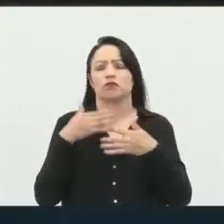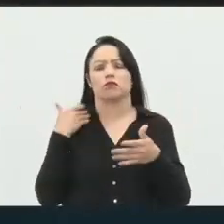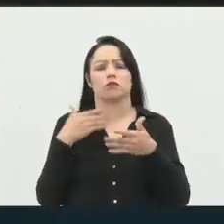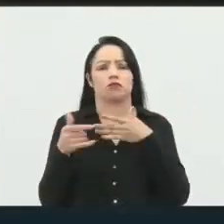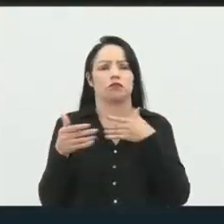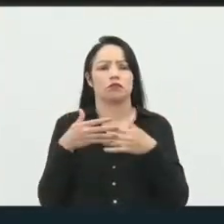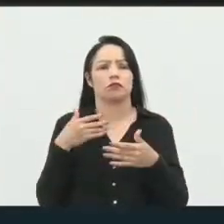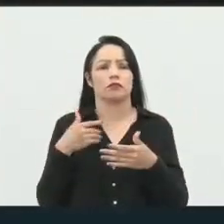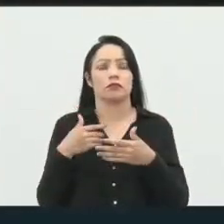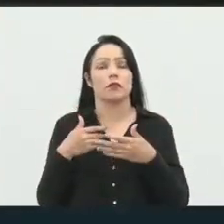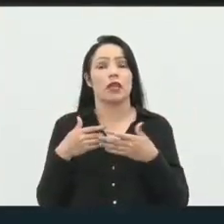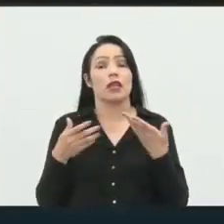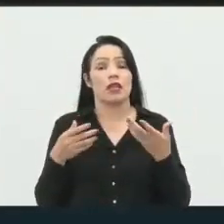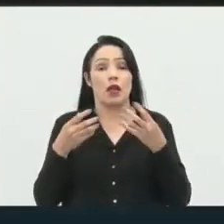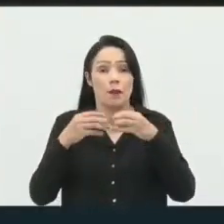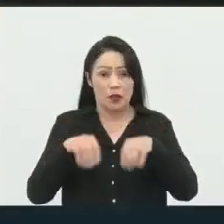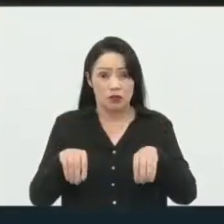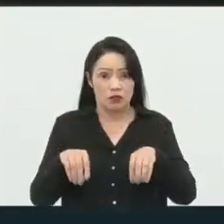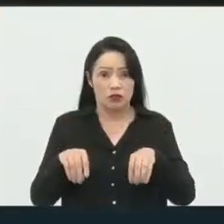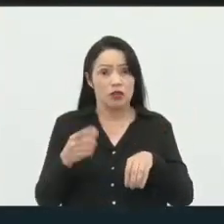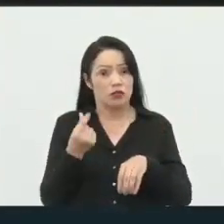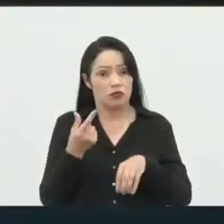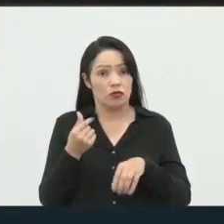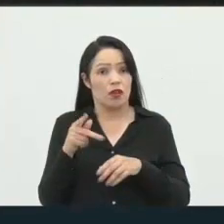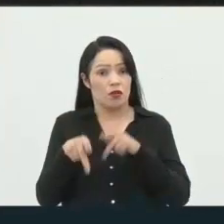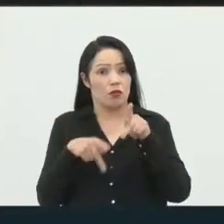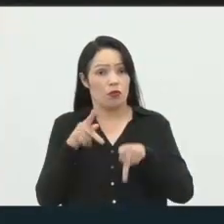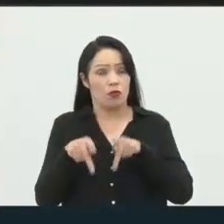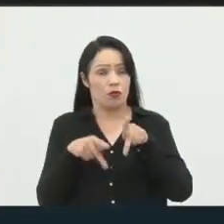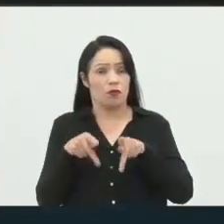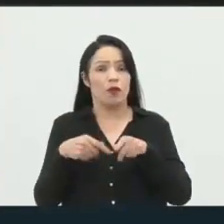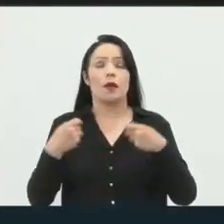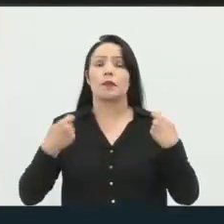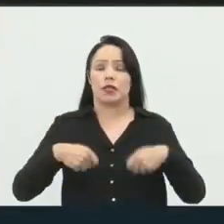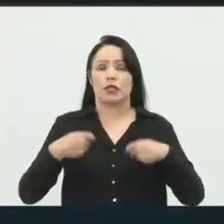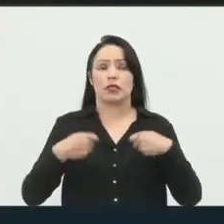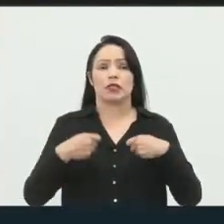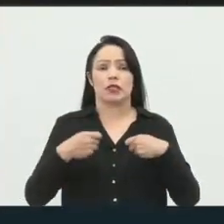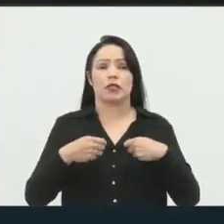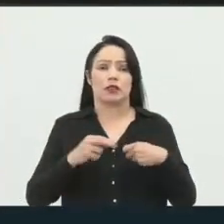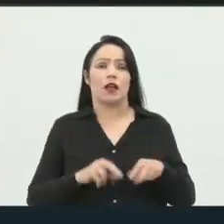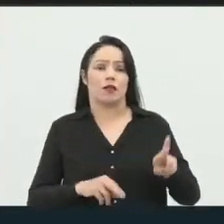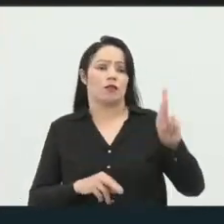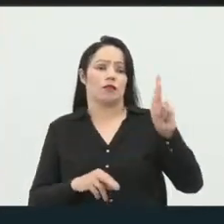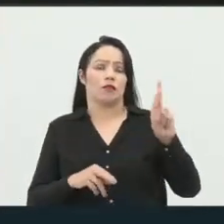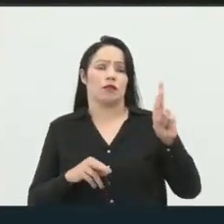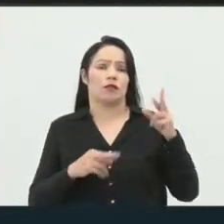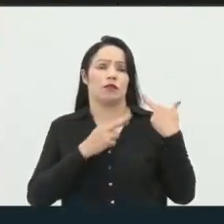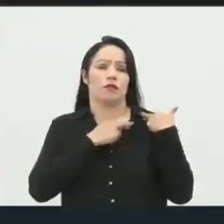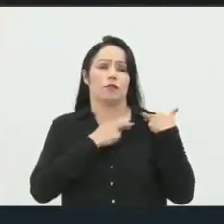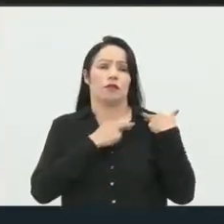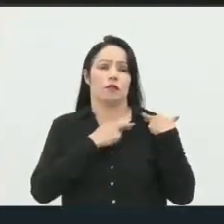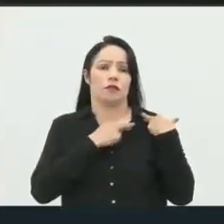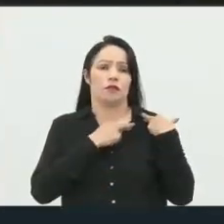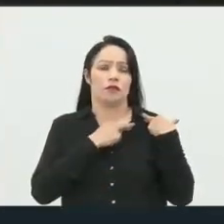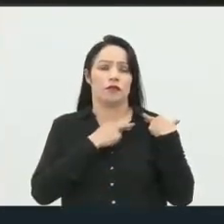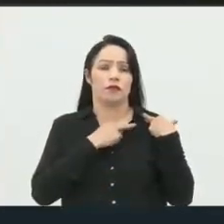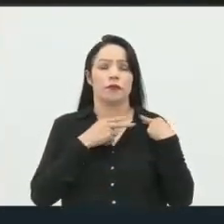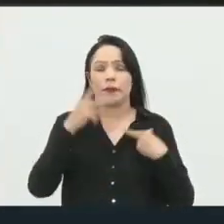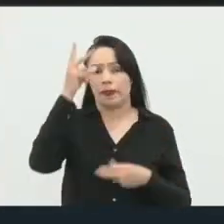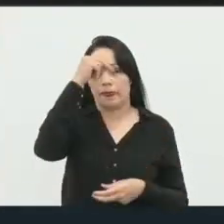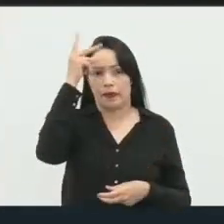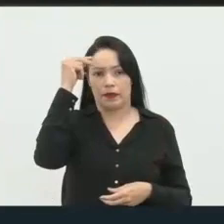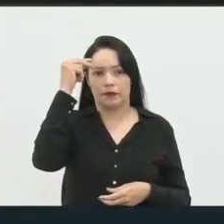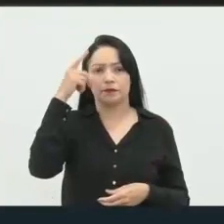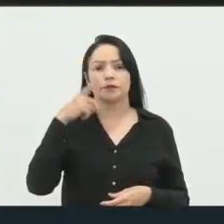quem for causou prejuízo ao erário público precisa ser responsabilidade e a prefeitura tem a prerrogativa